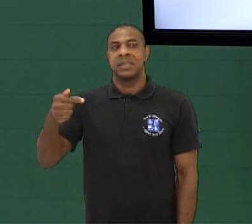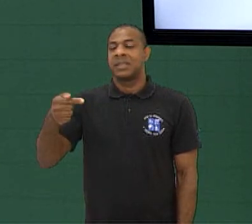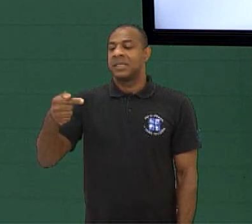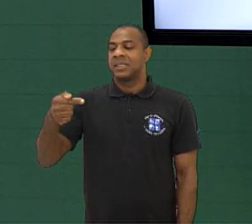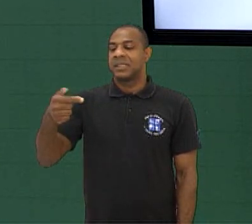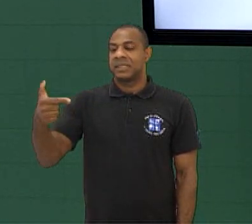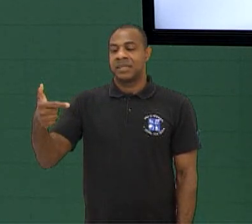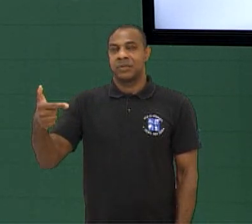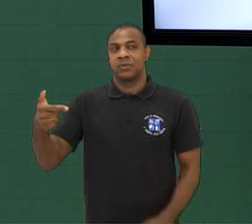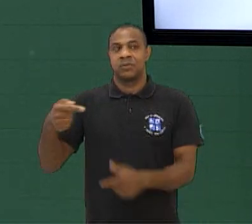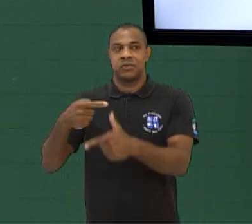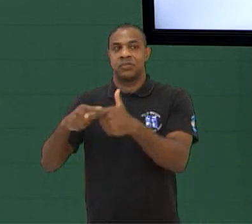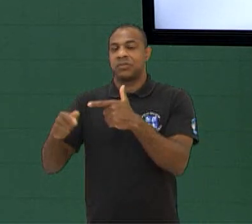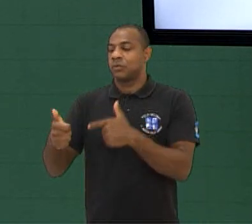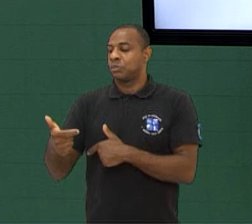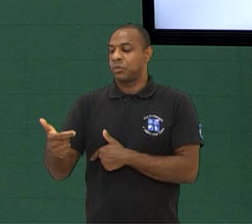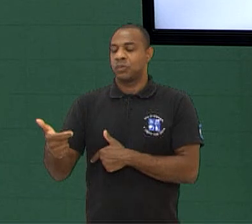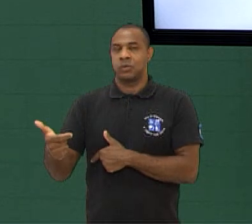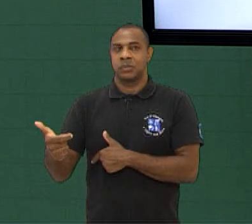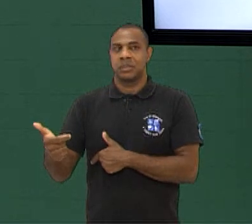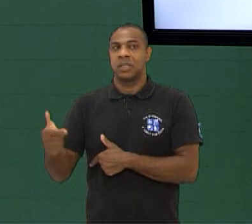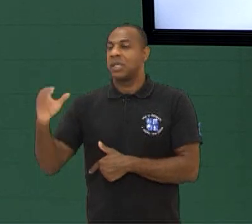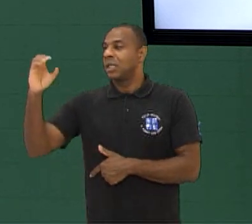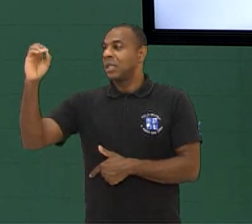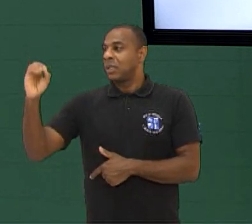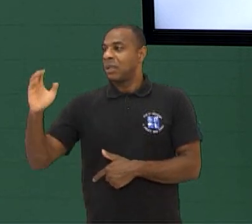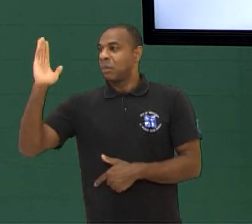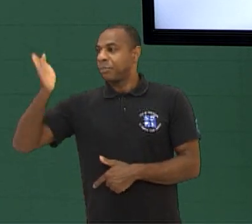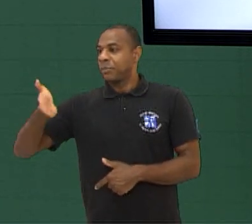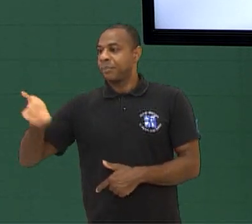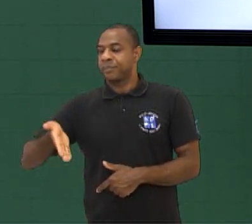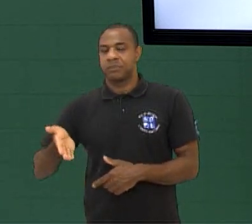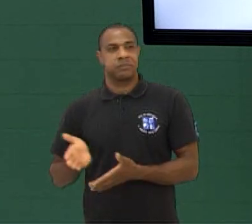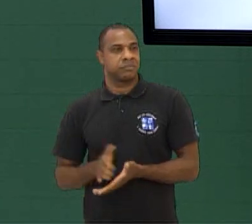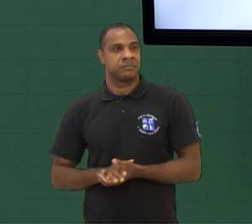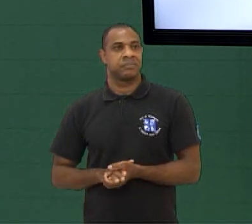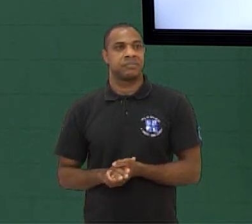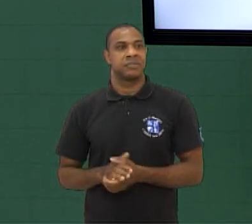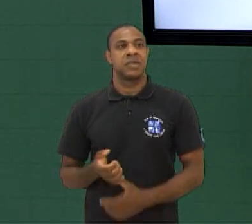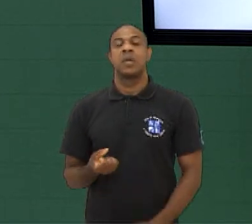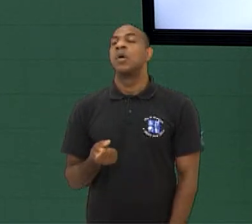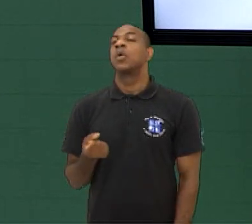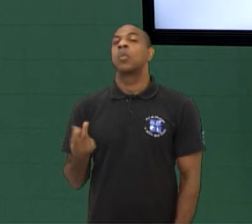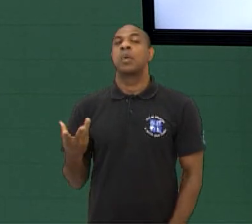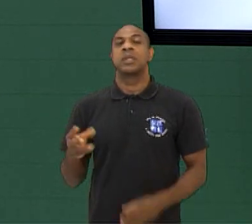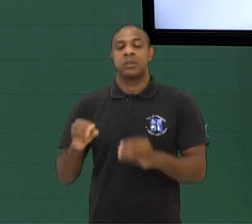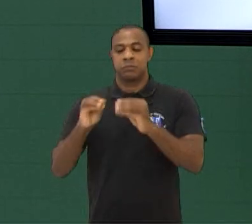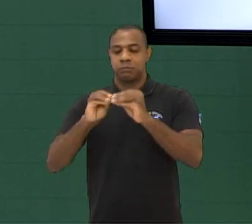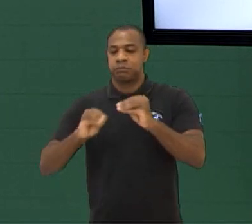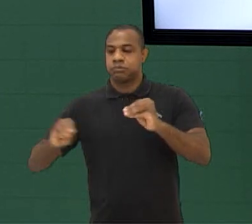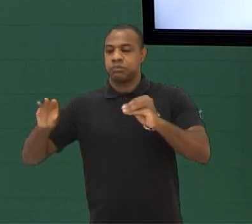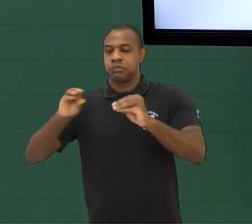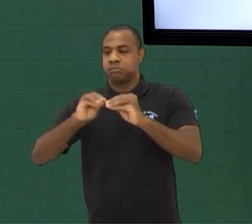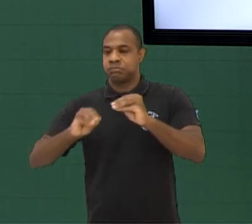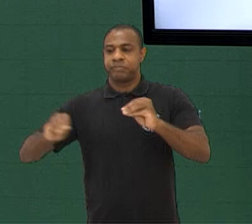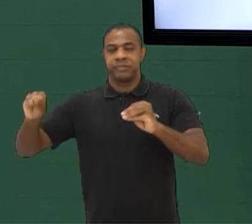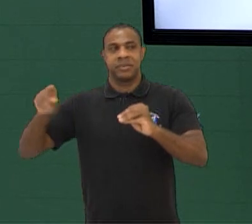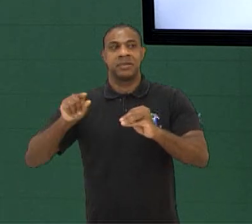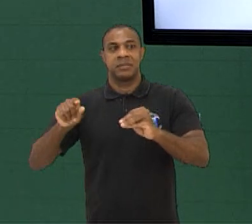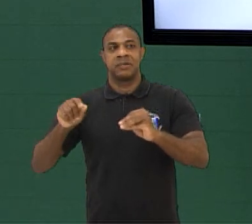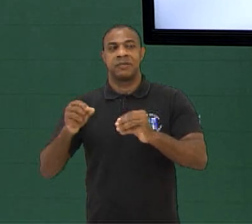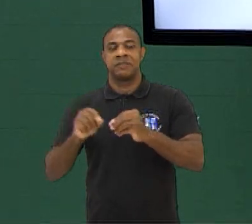pode até eliminar, para facilitar a nossa conta. Então, quantas transferências o André fez? Ele fez